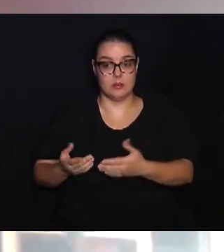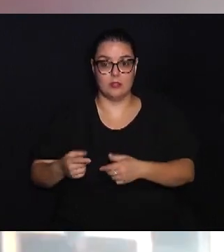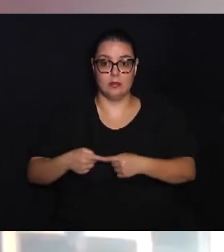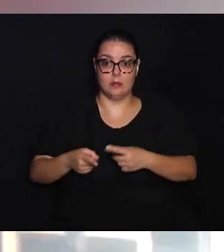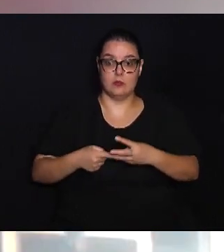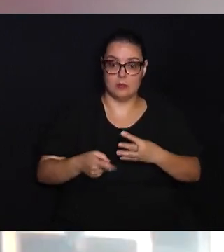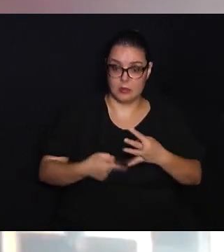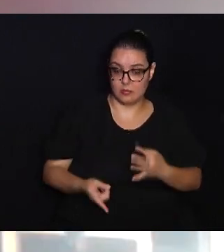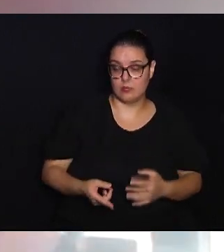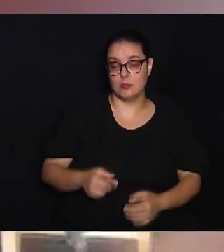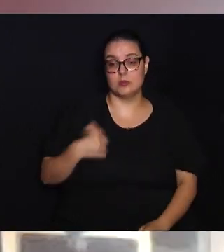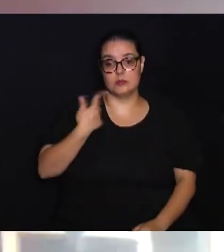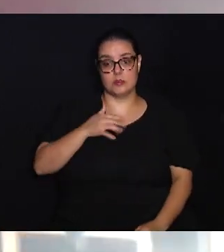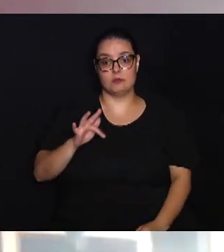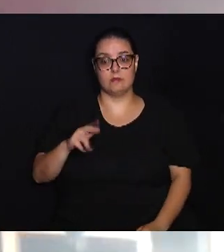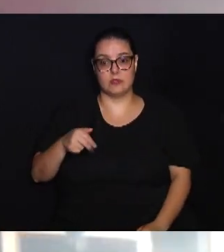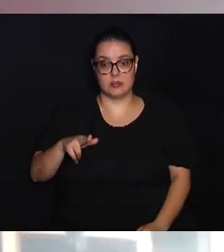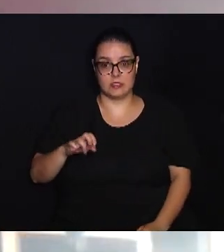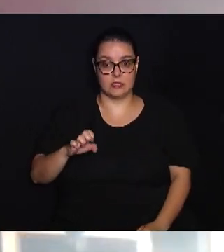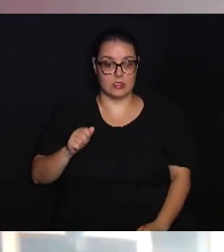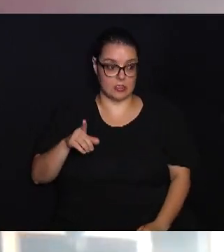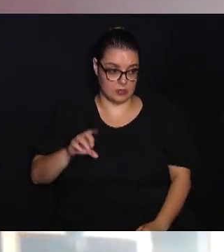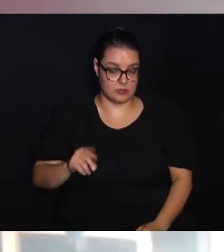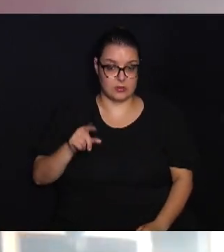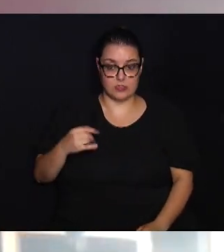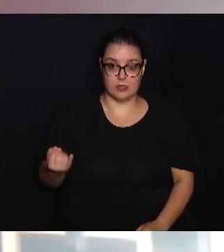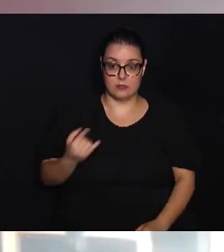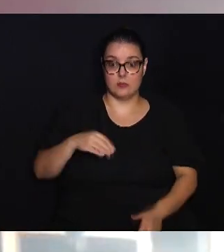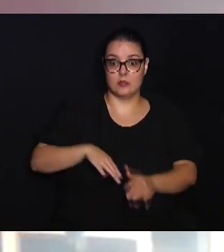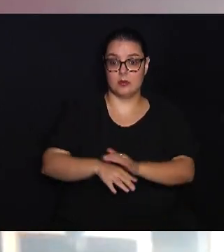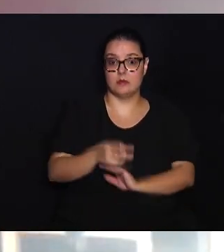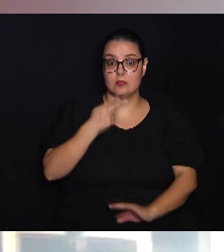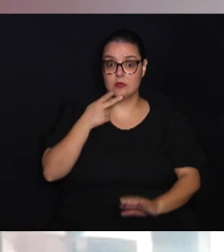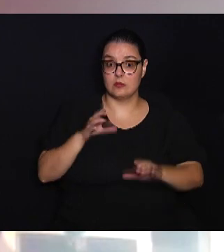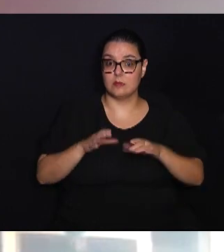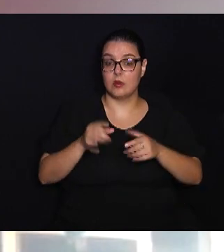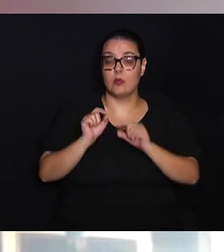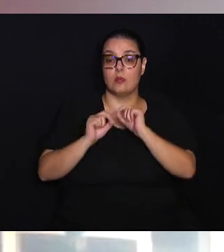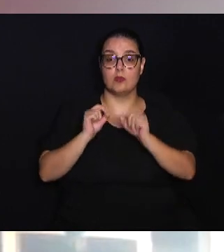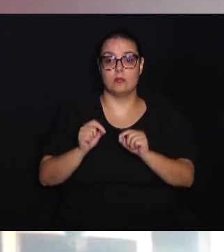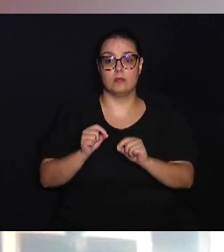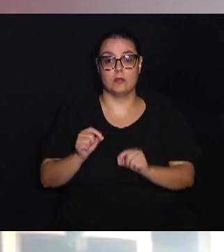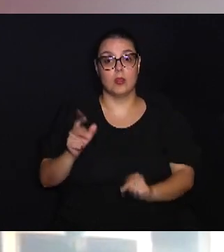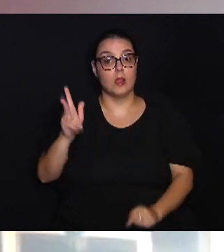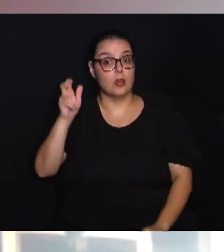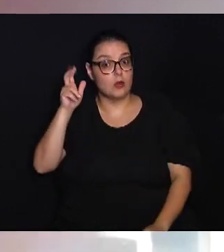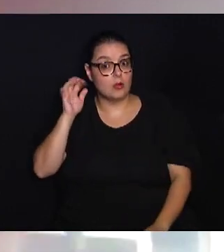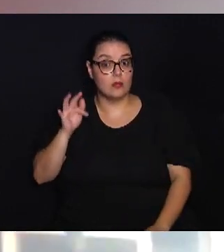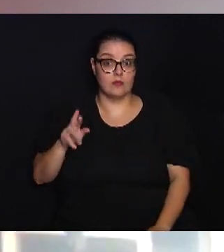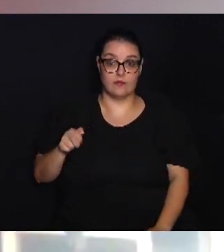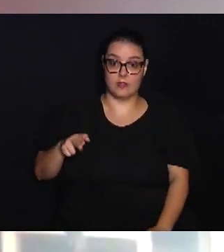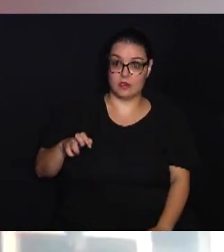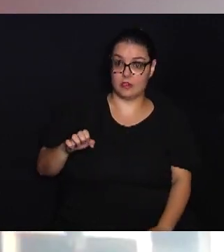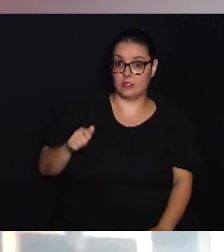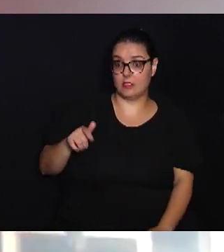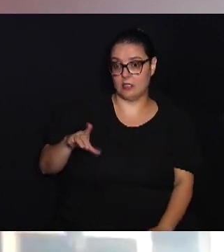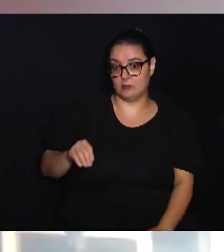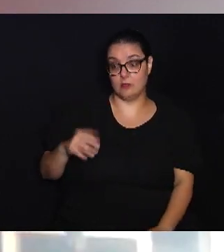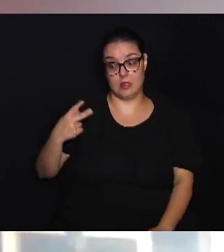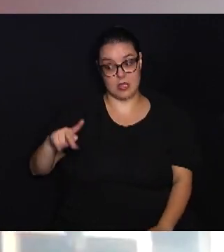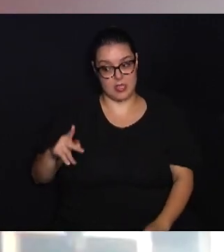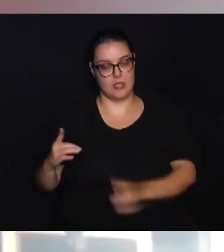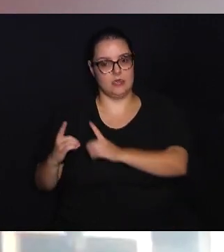que entrega o produto semanalmente pro nosso franqueado Então isso é muito importante mas eu costumo dizer pro time o seguinte Escute o